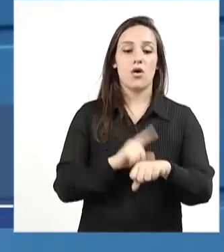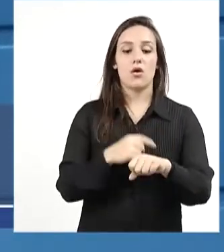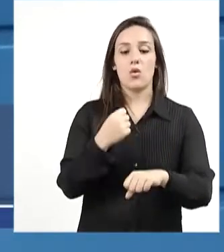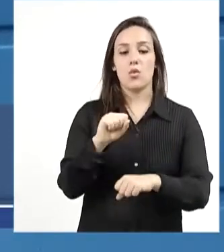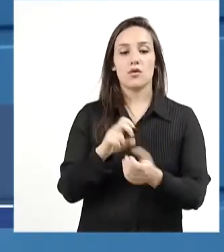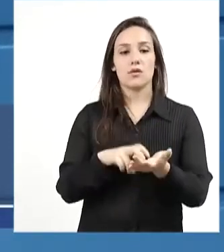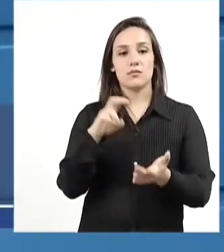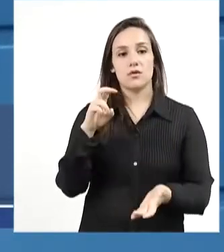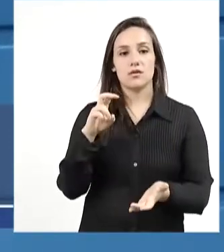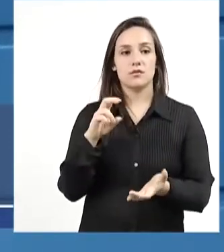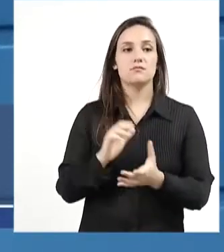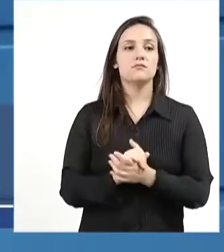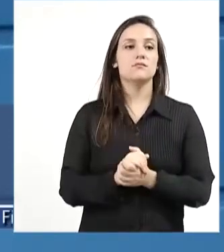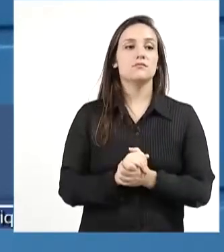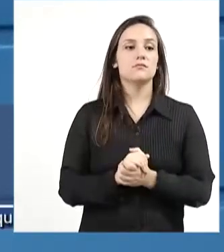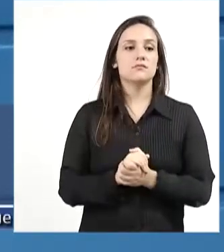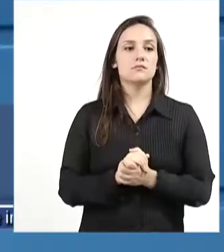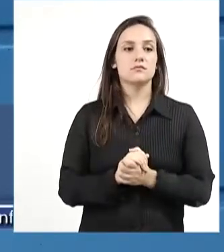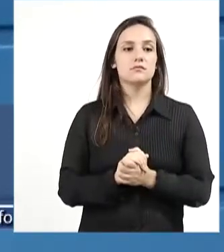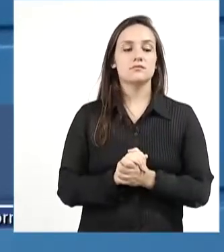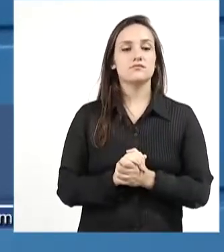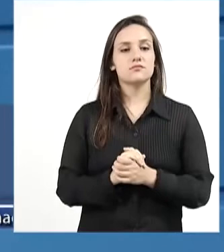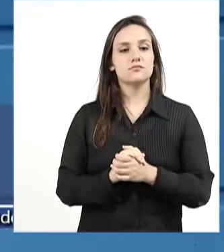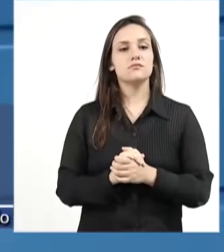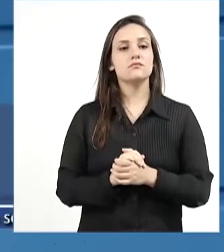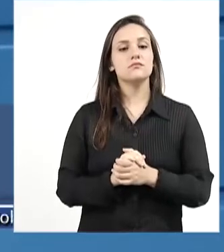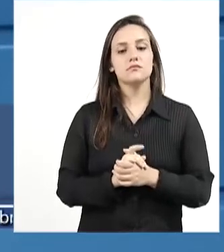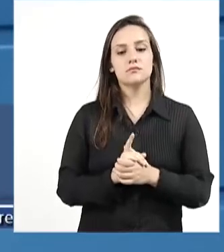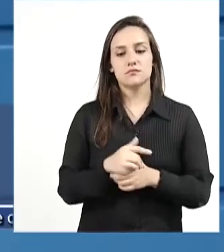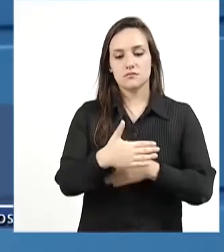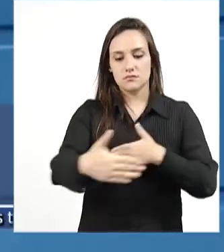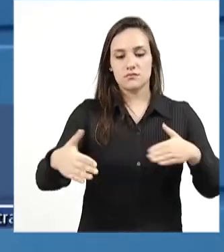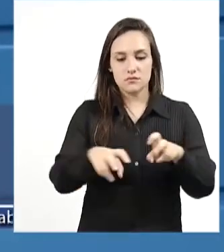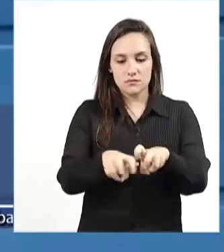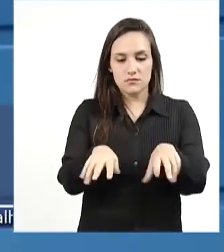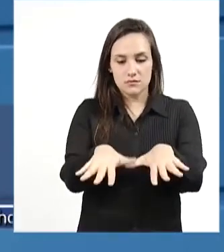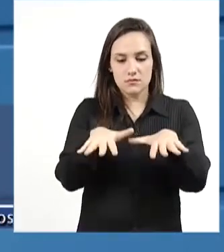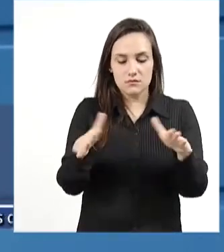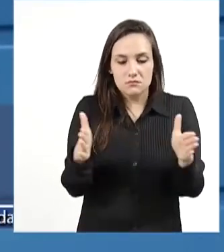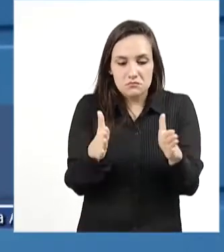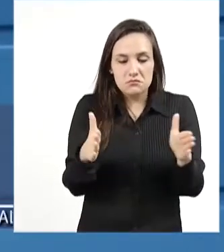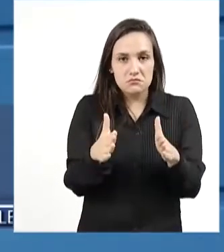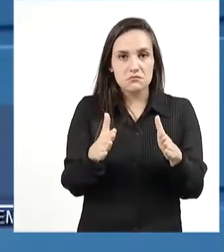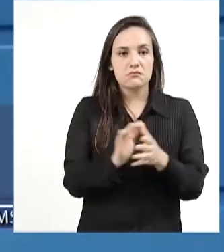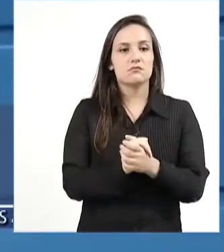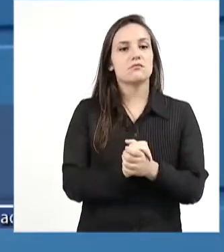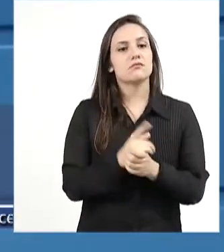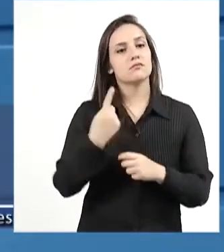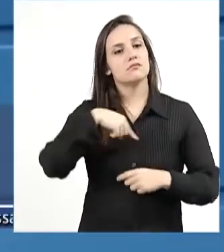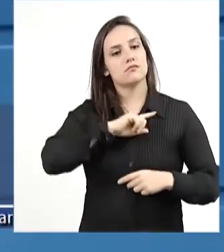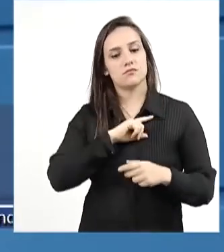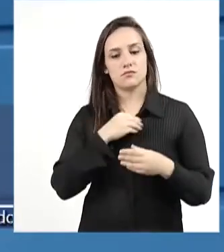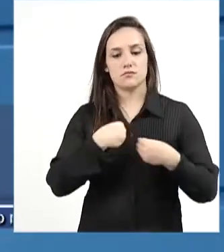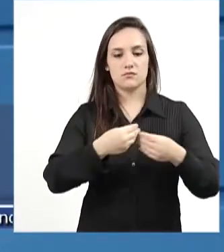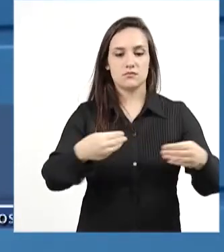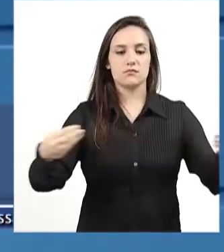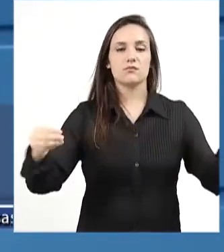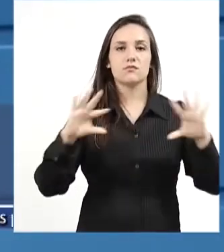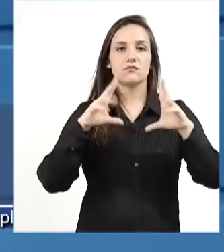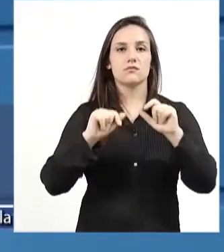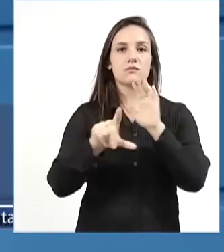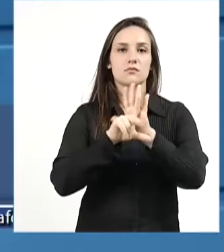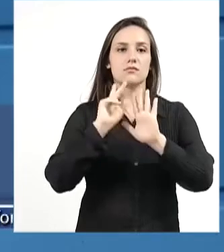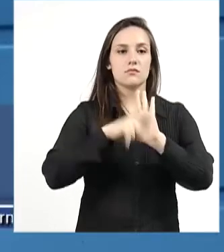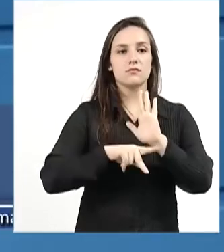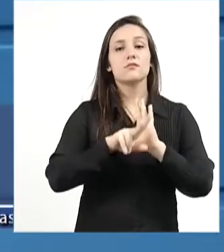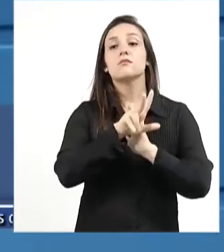da Comissão de Constituição e Justiça e Redação no plenarinho Nelito Câmara, onde estaremos fazendo, então, a distribuição dos projetos para a